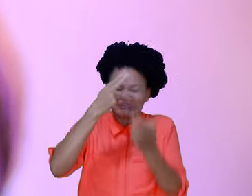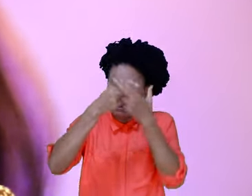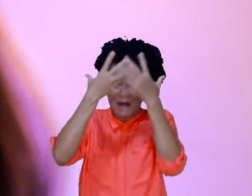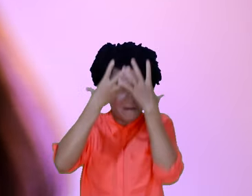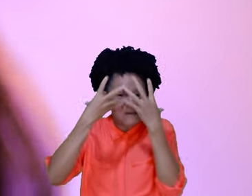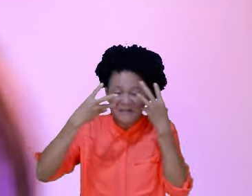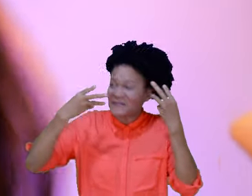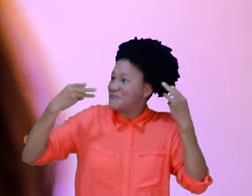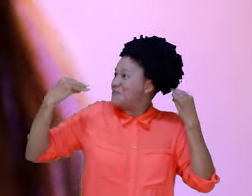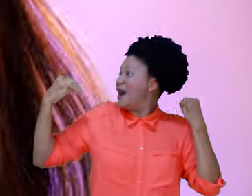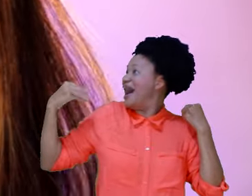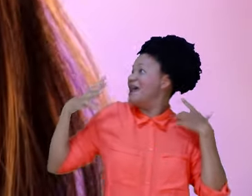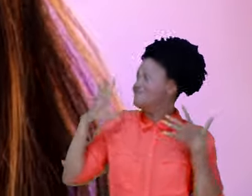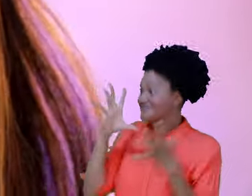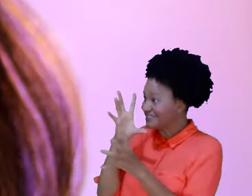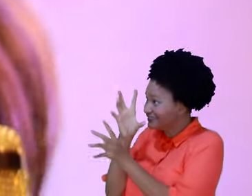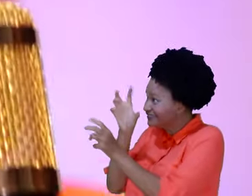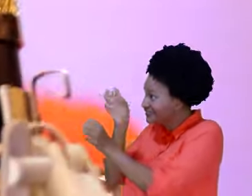Deus, em